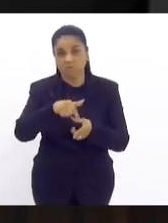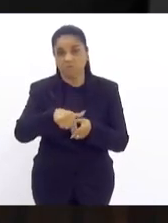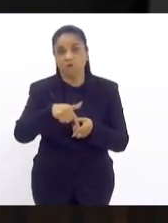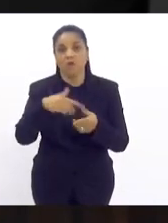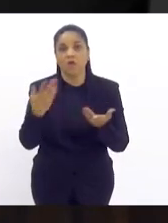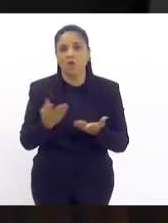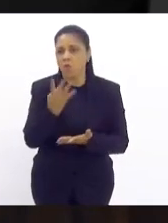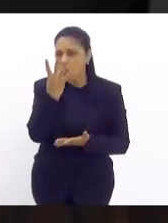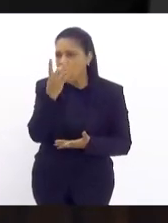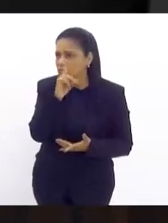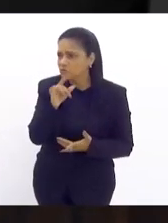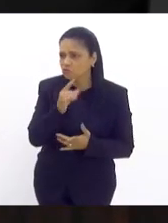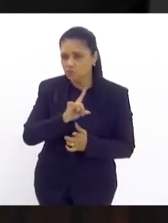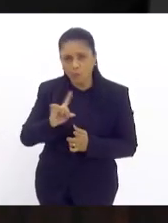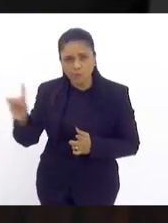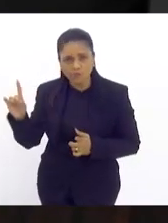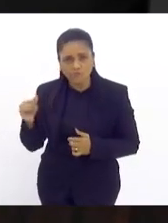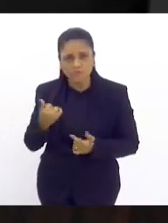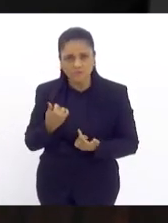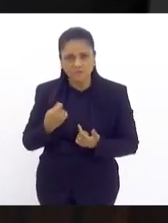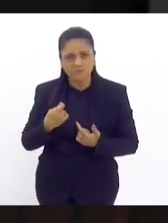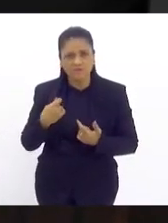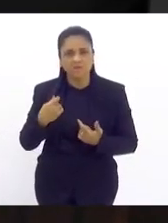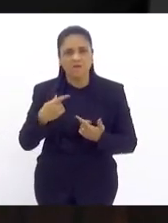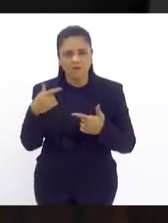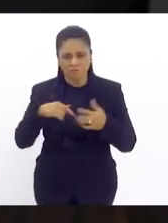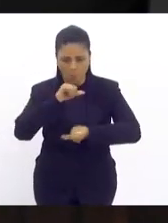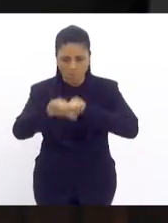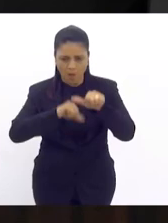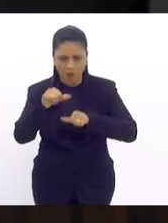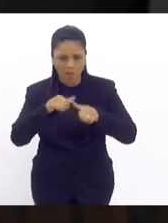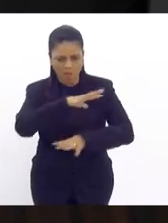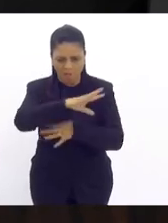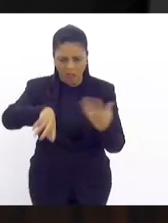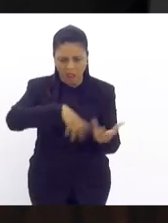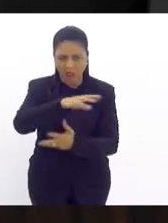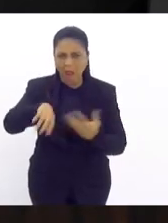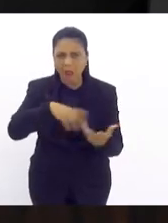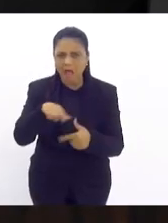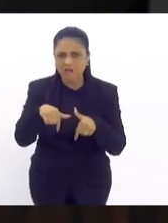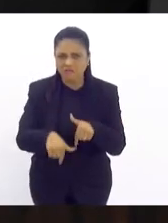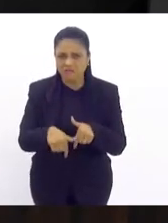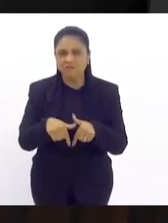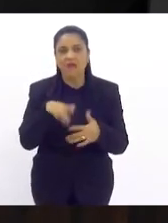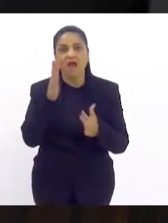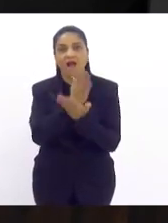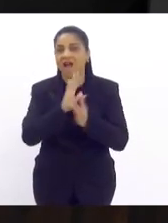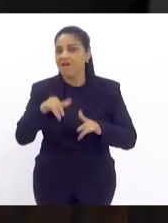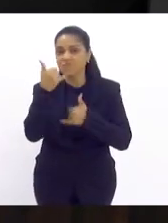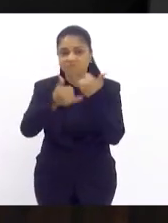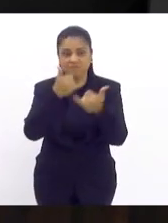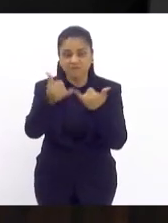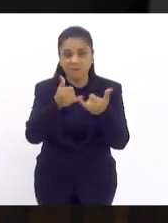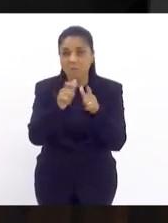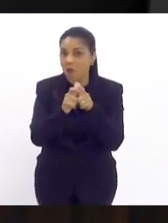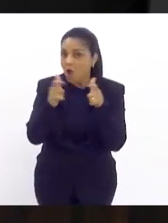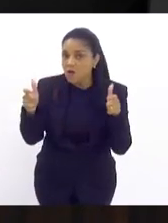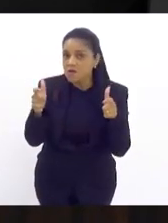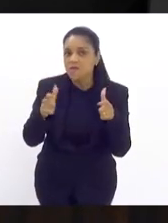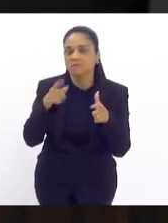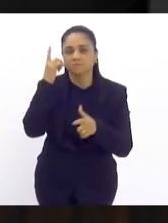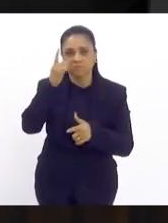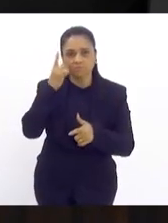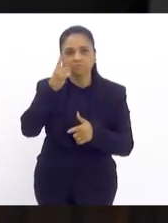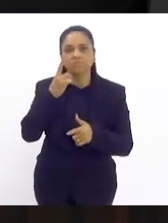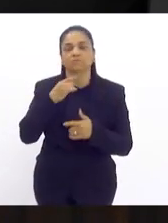viram o ó do borogodó isso aqui então Acabou a brincadeira a gente vai fazer valer a vontade maioria tô tentando